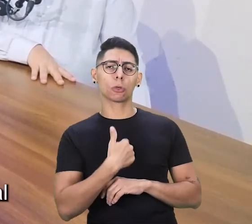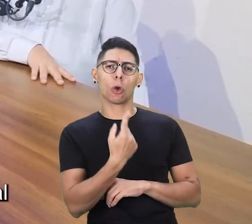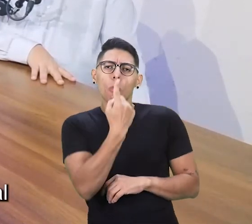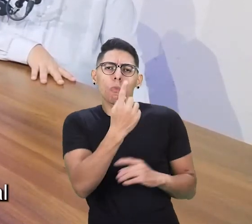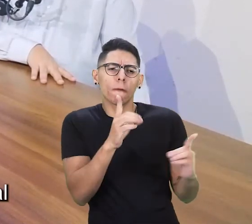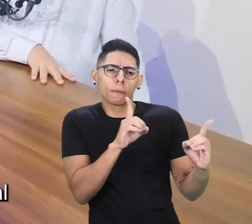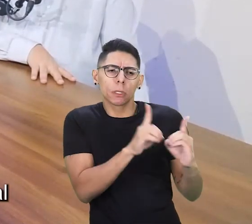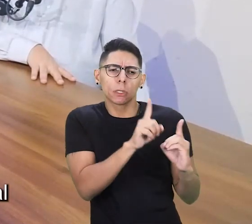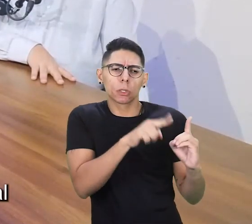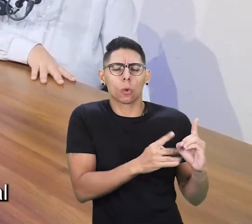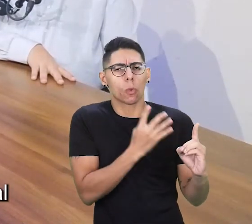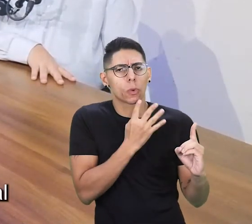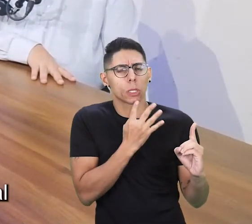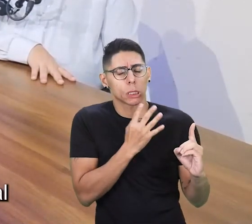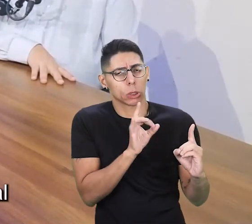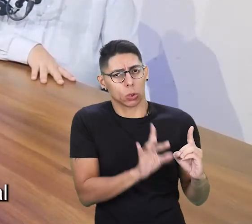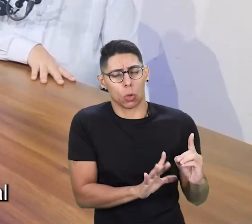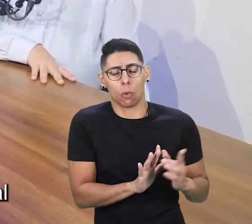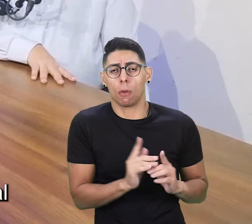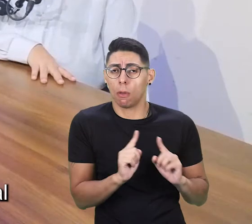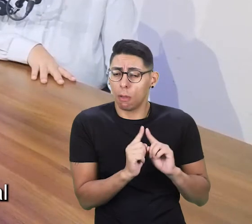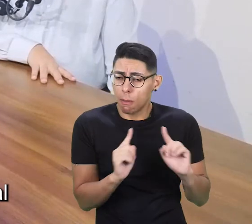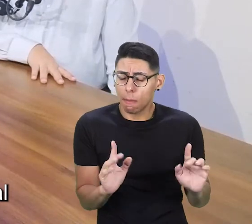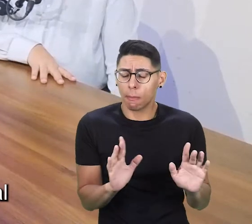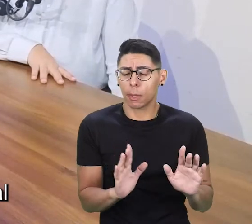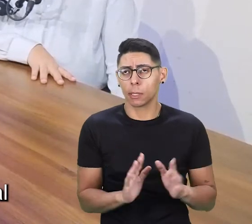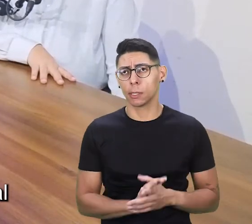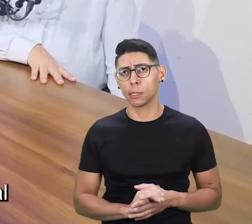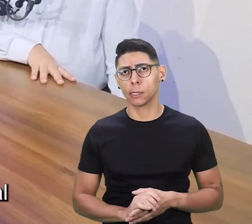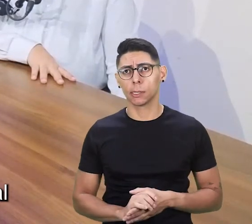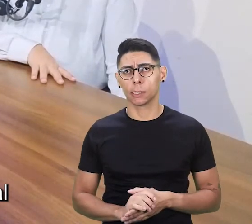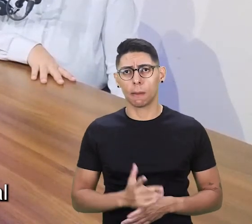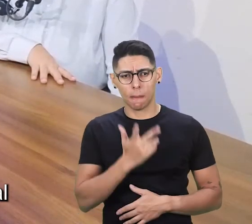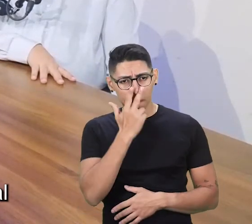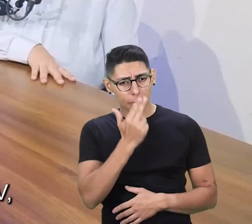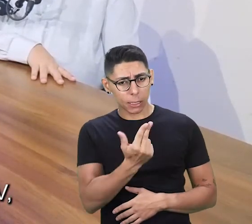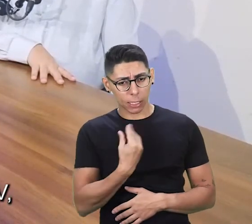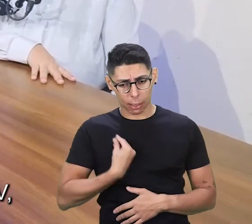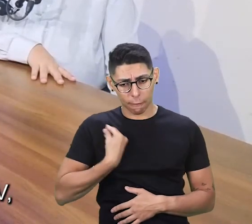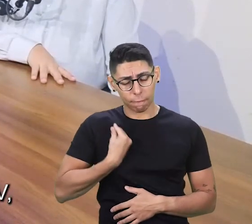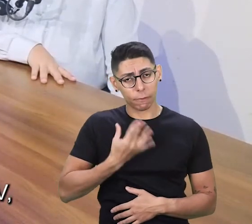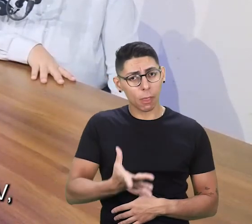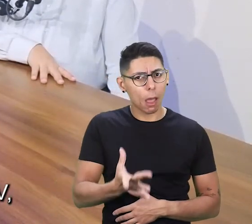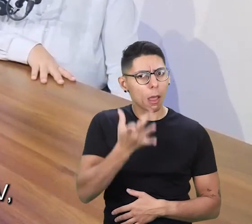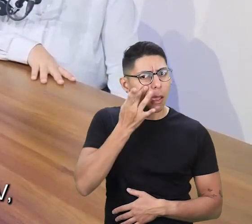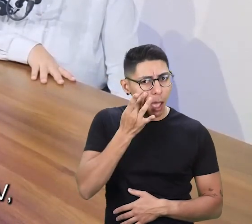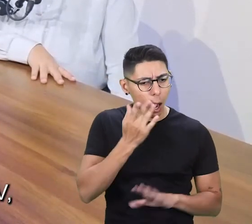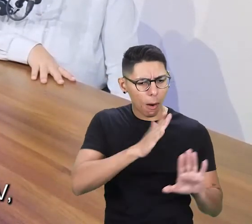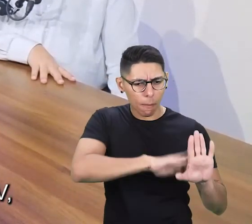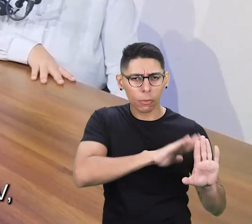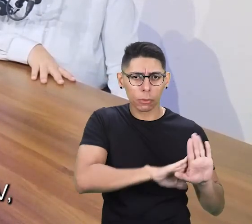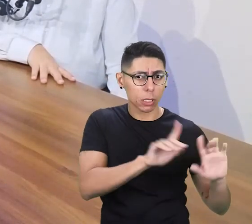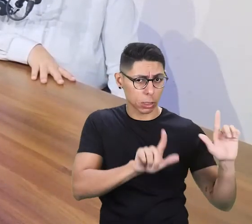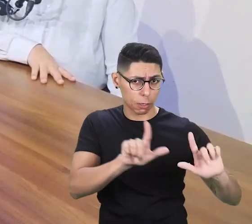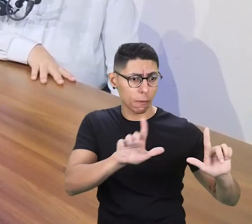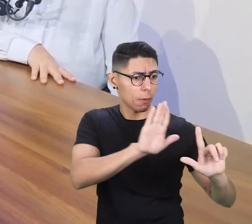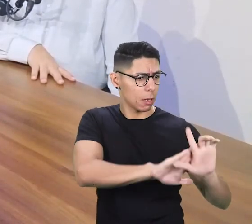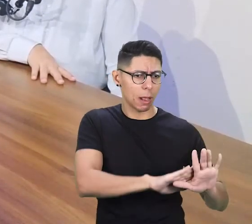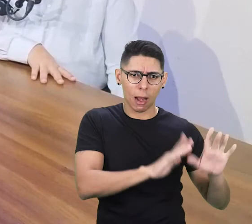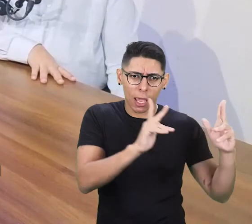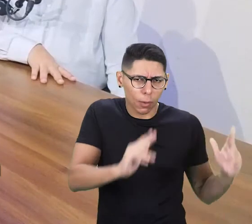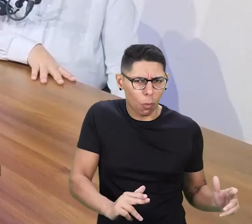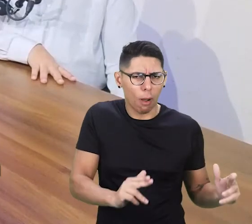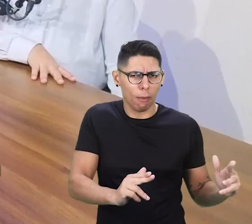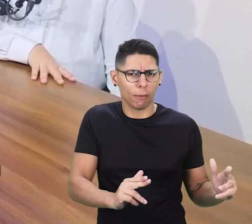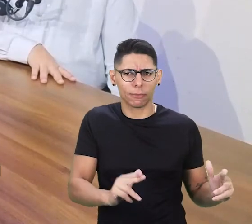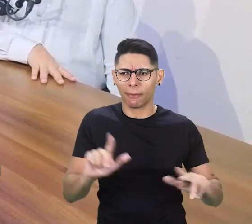uma vez, mas assim, me parece que na vida real ela é exatamente como é na vida da TV. Sim,